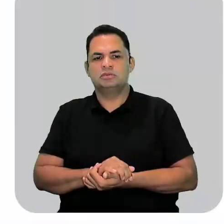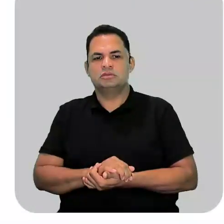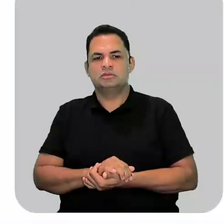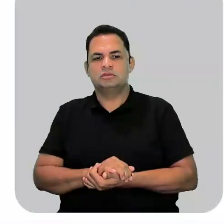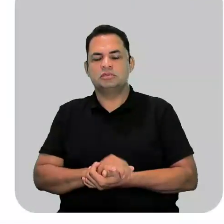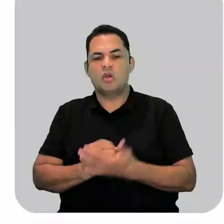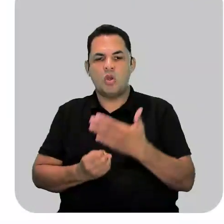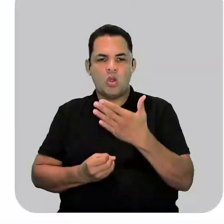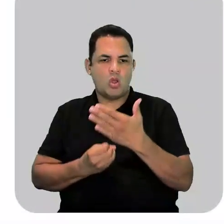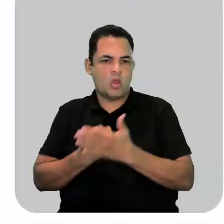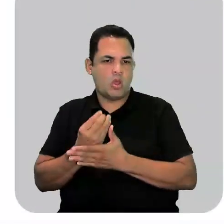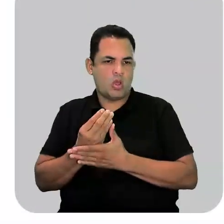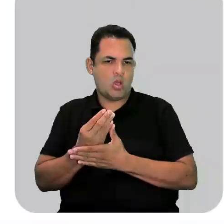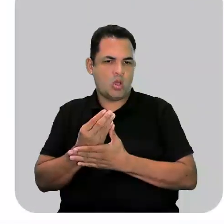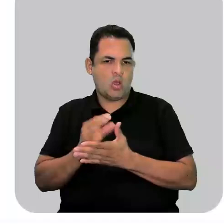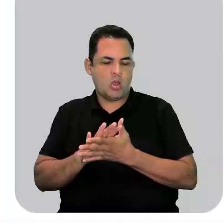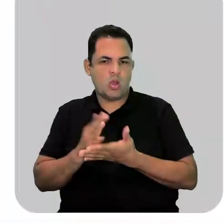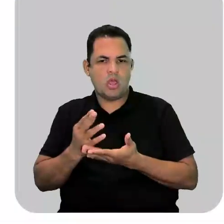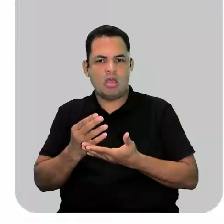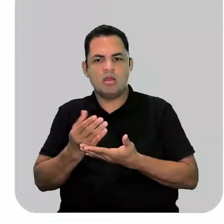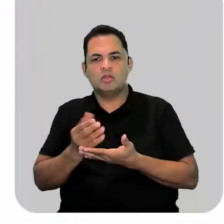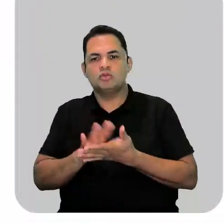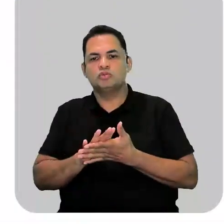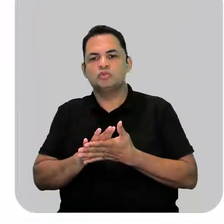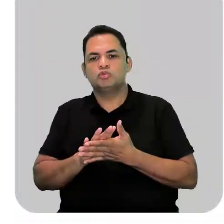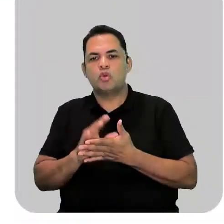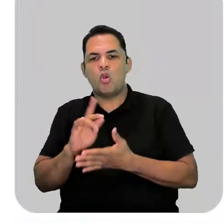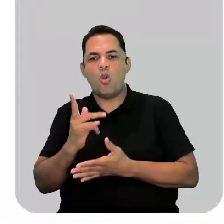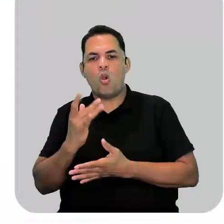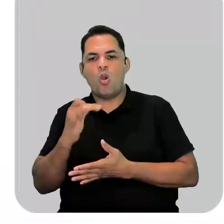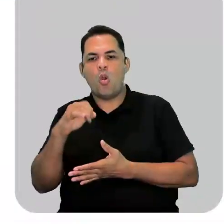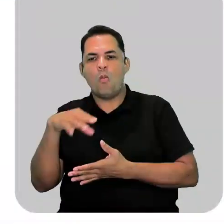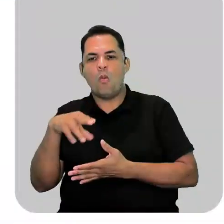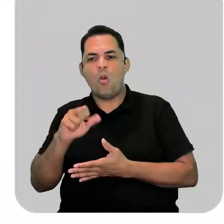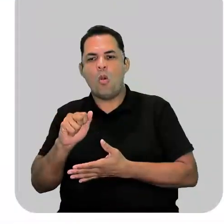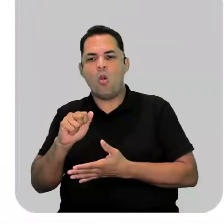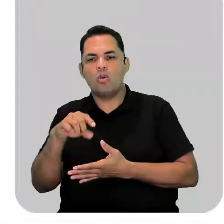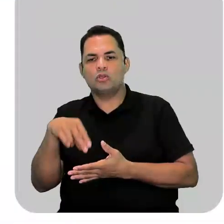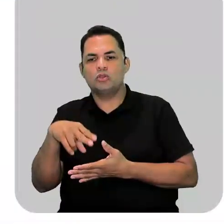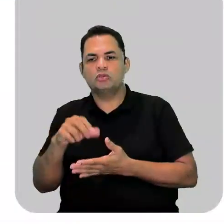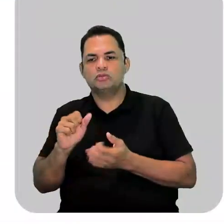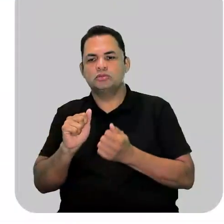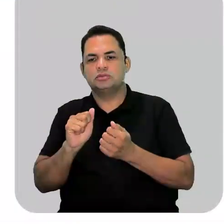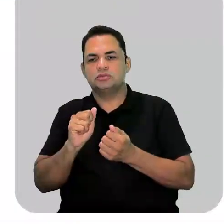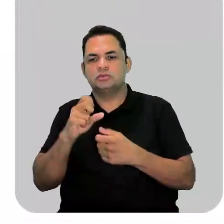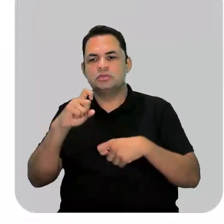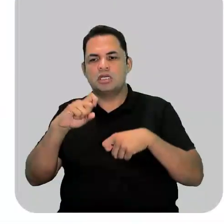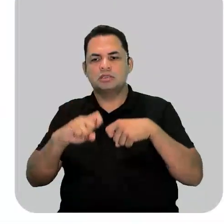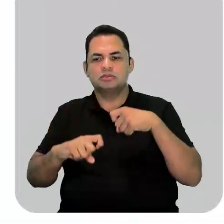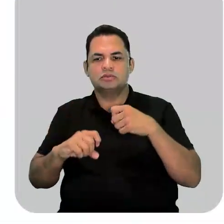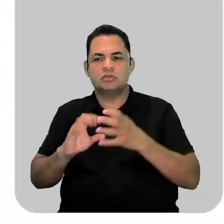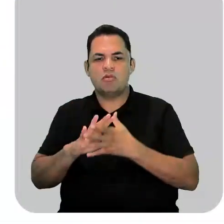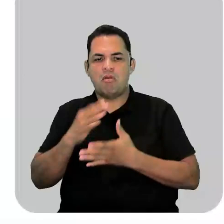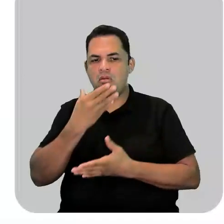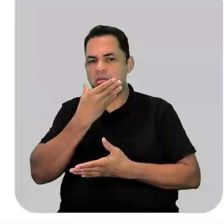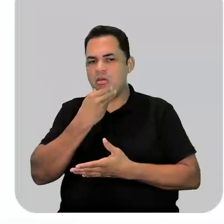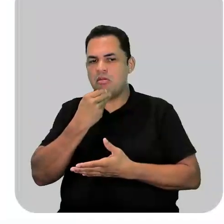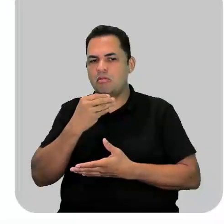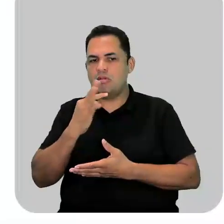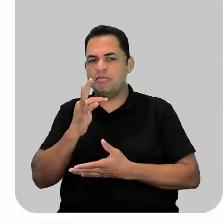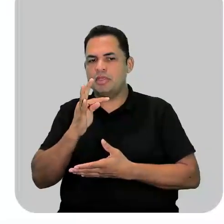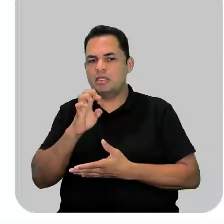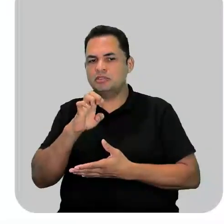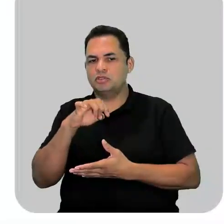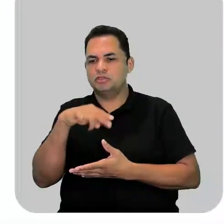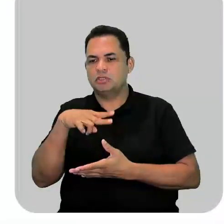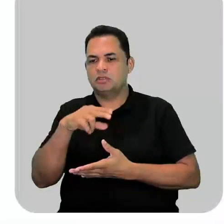são derivados sintéticos do hormônio sexual masculino, a testosterona, e